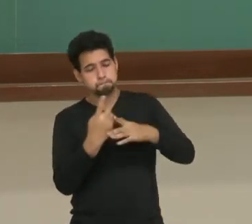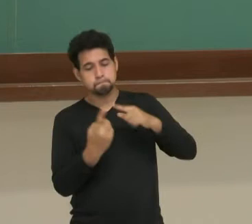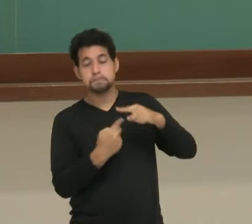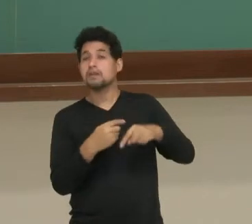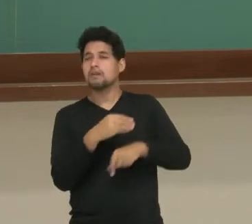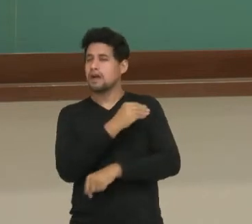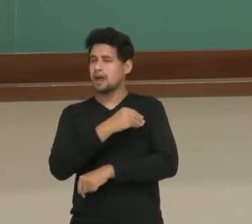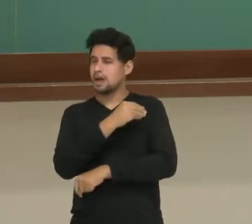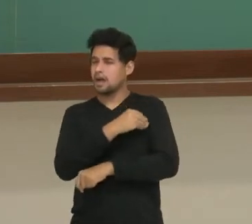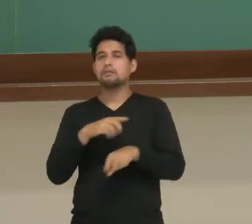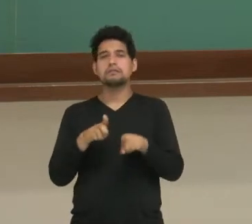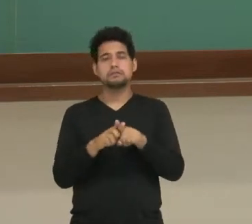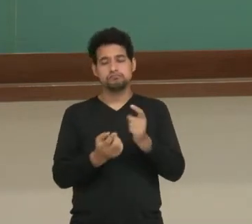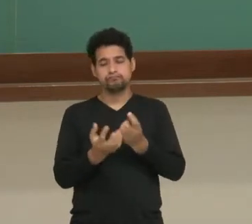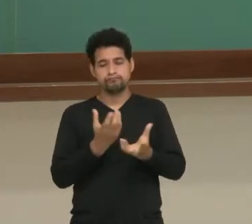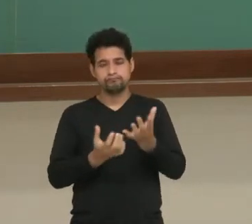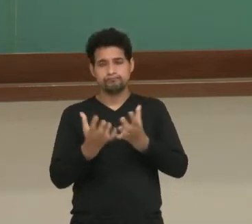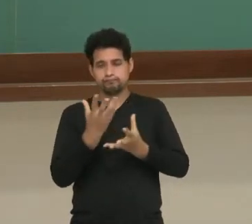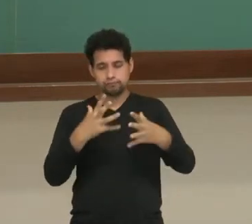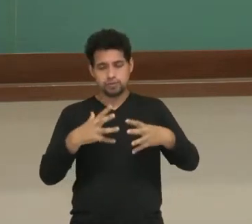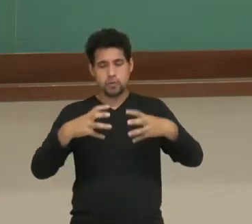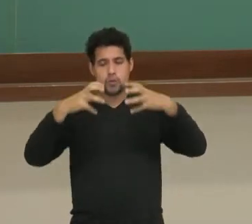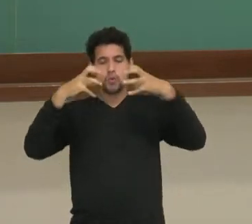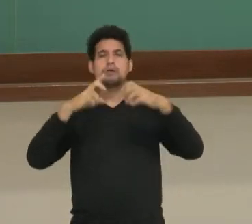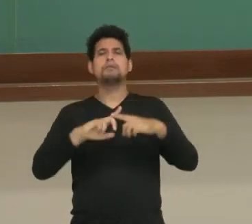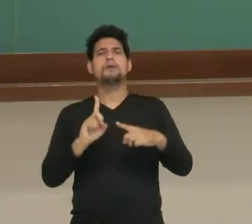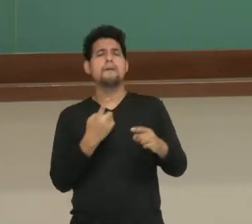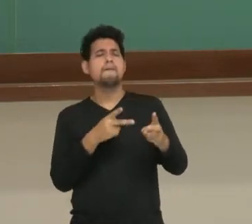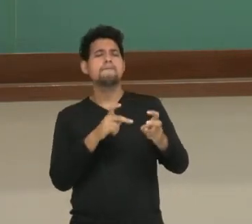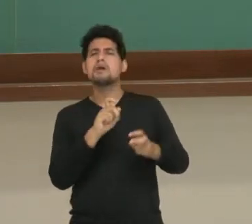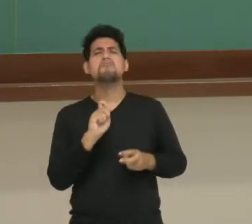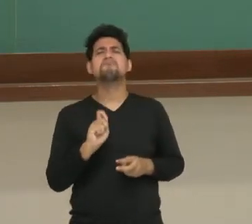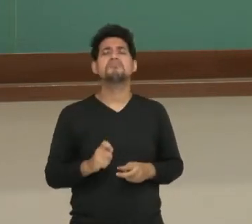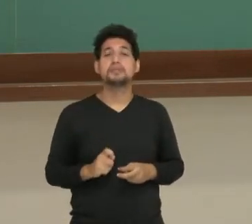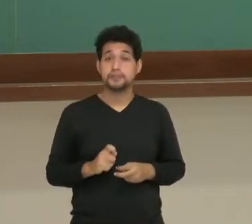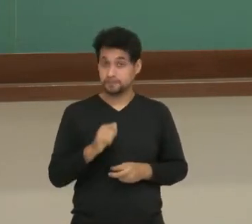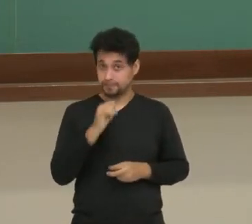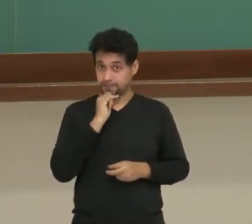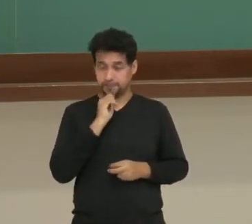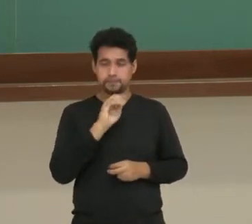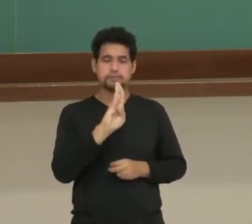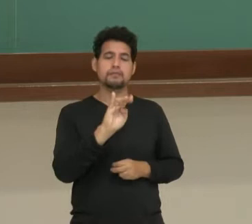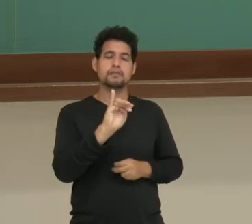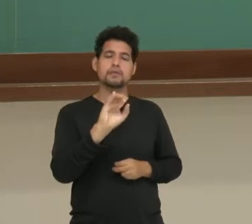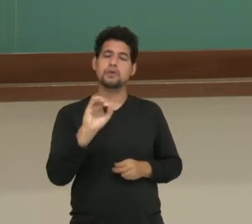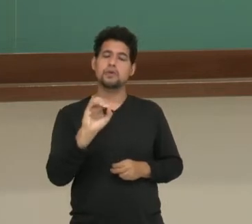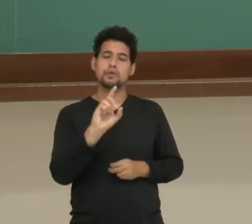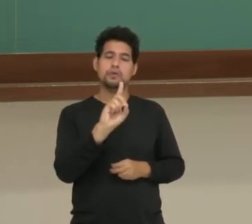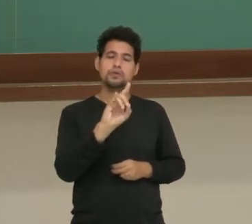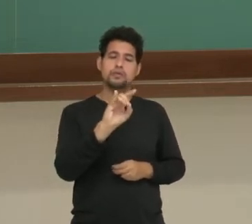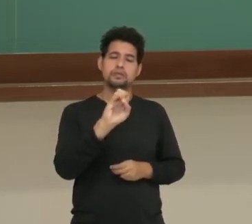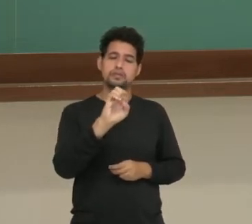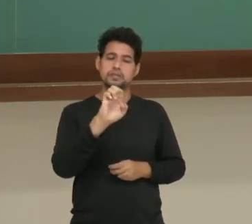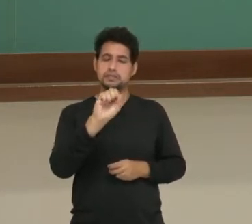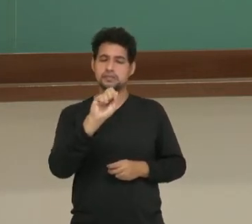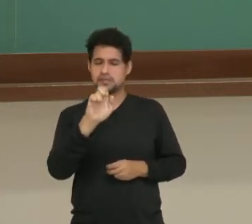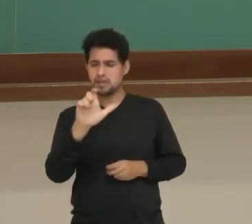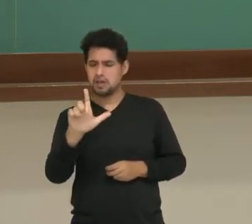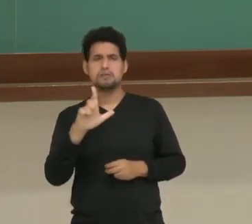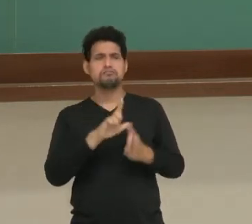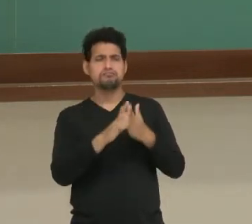a partir do processo de fermentação. E aí o que a gente percebe? Que o biodiesel, por sua vez, também é uma associação